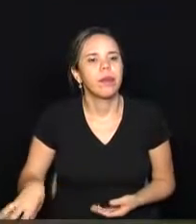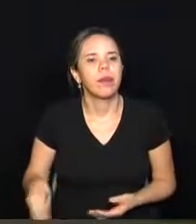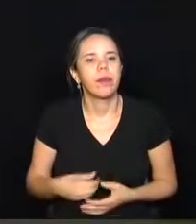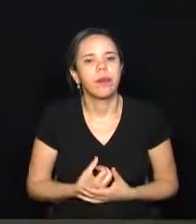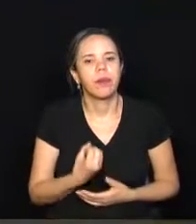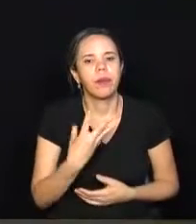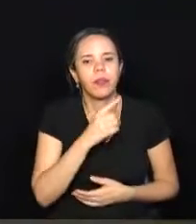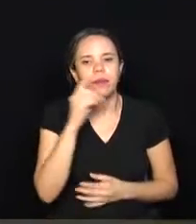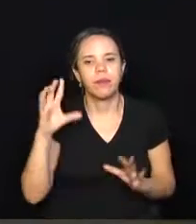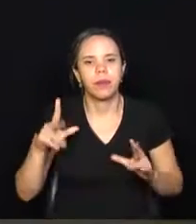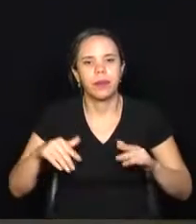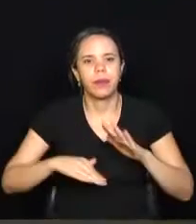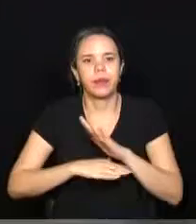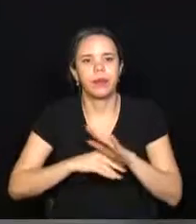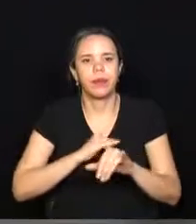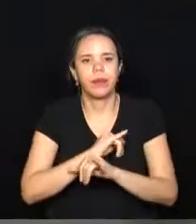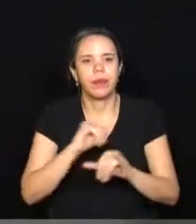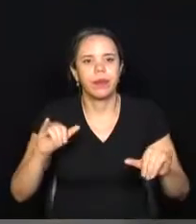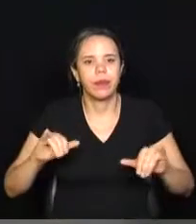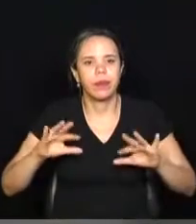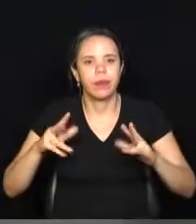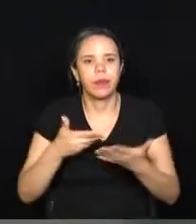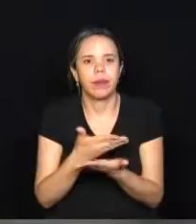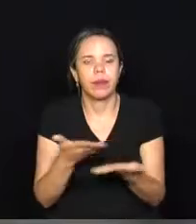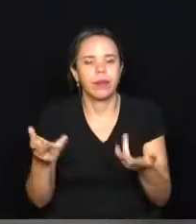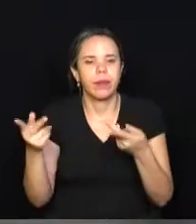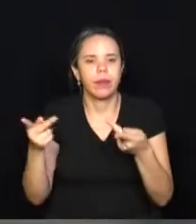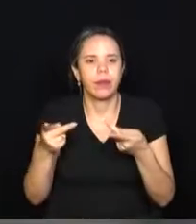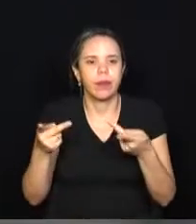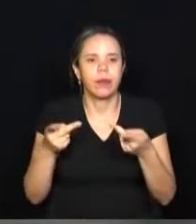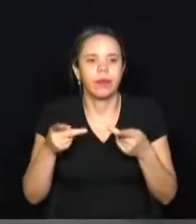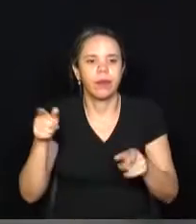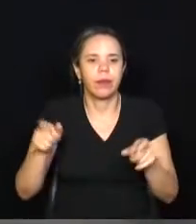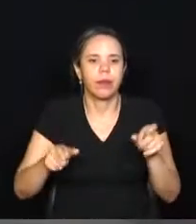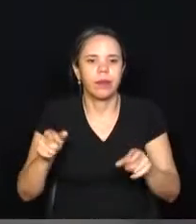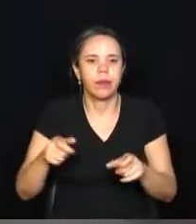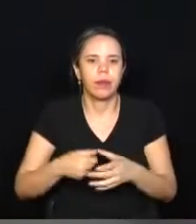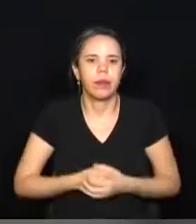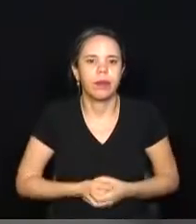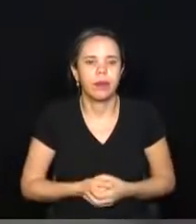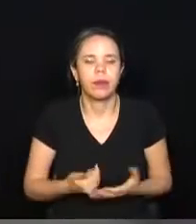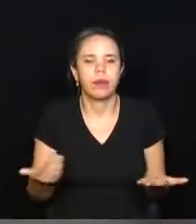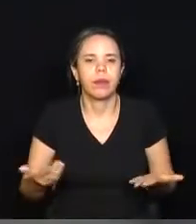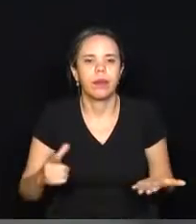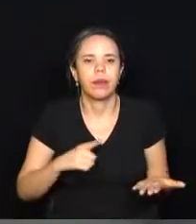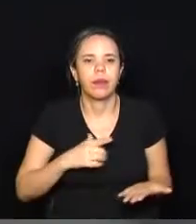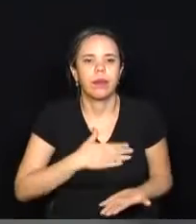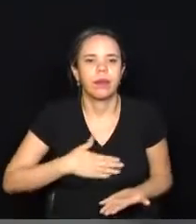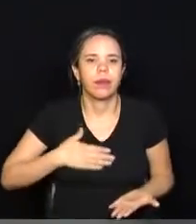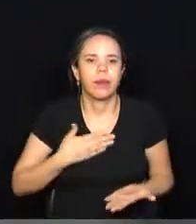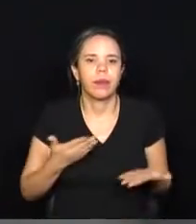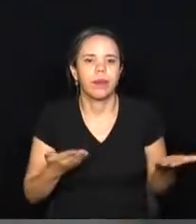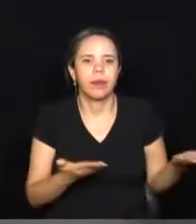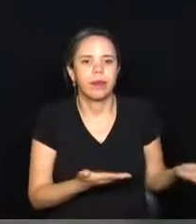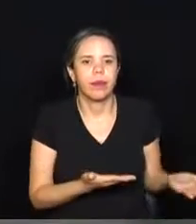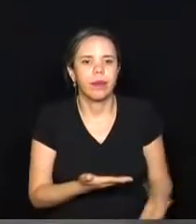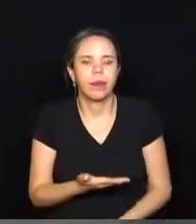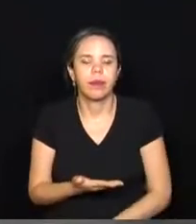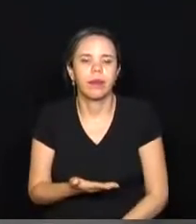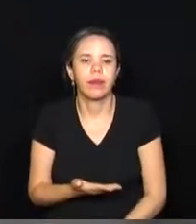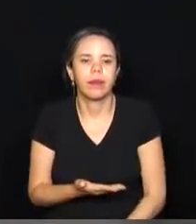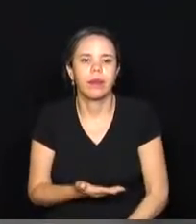Bom dia, Câmara. Bom dia a todos os convidados. Hoje eu tenho o prazer de receber a